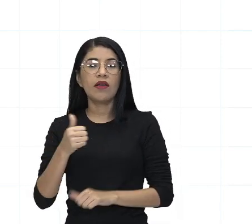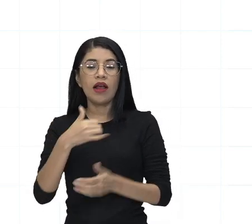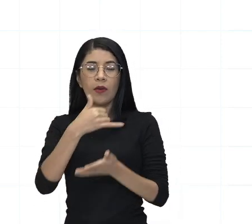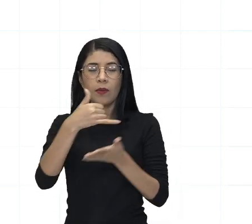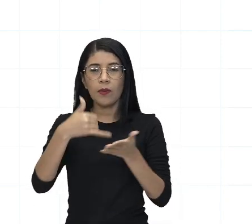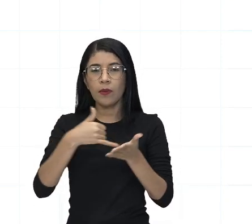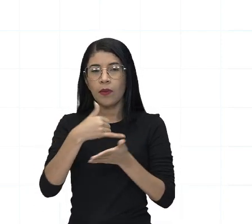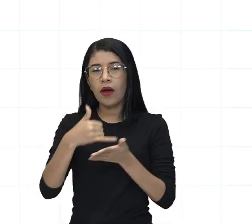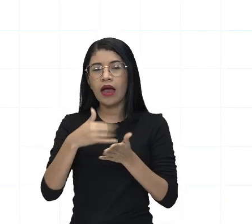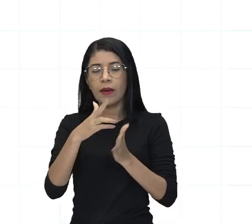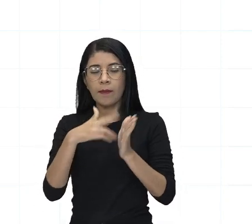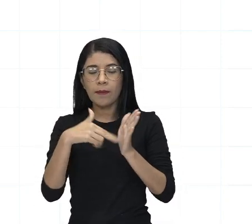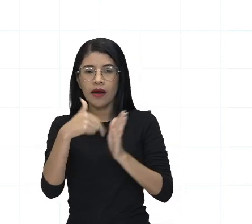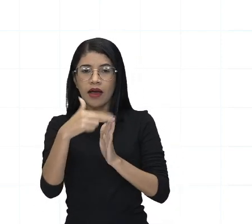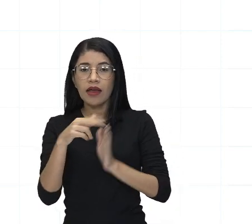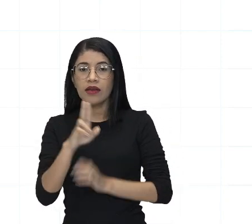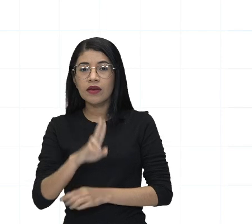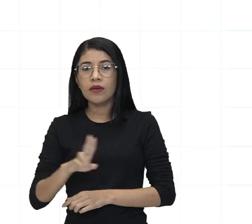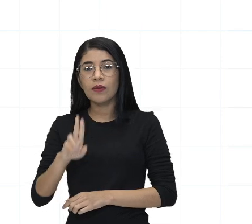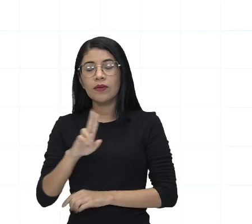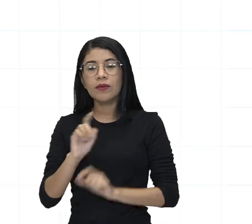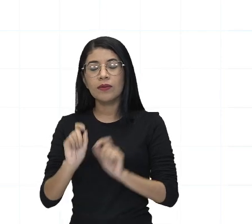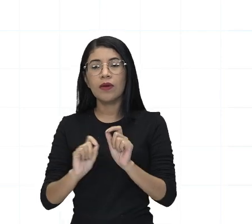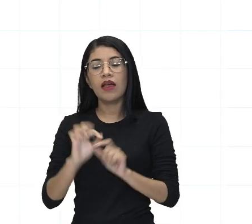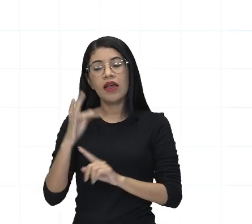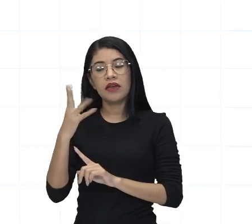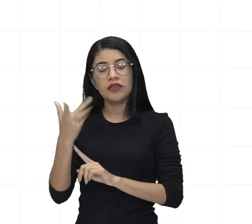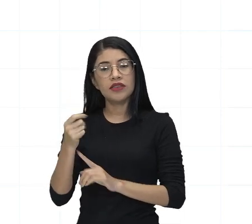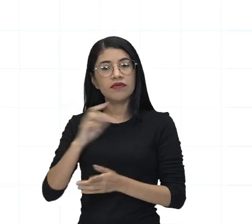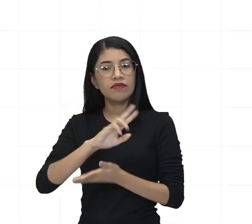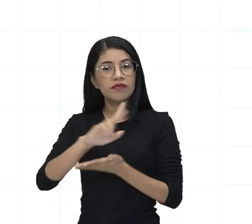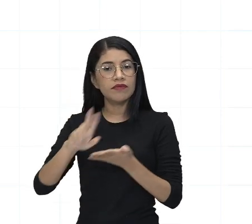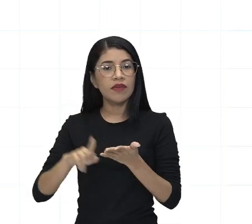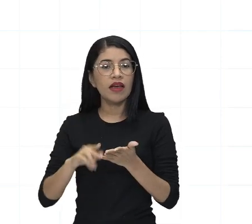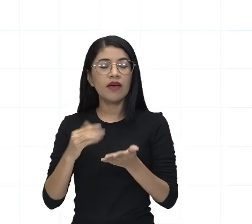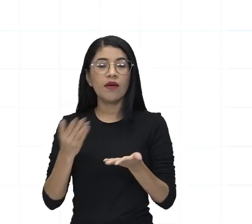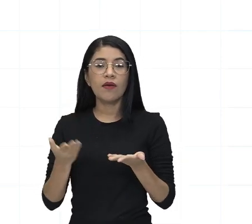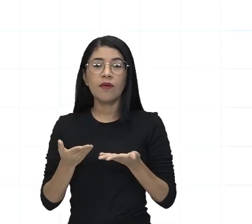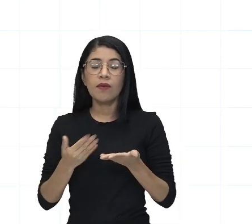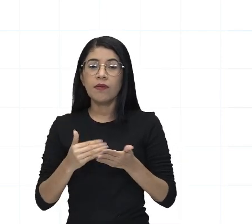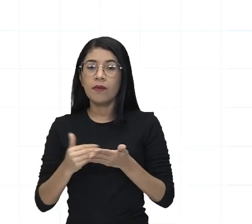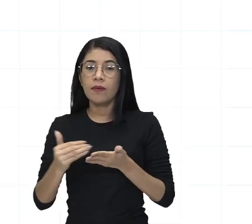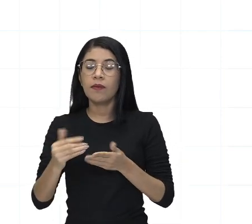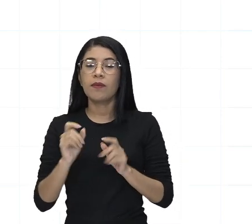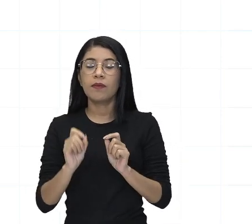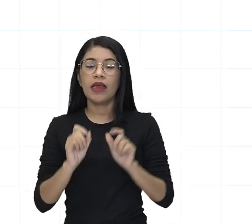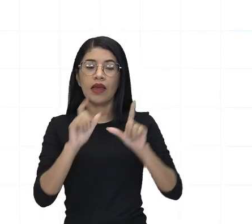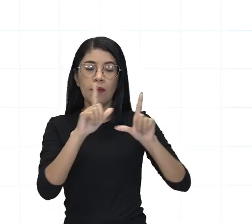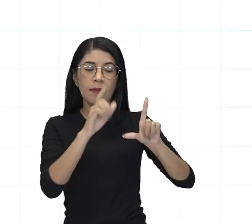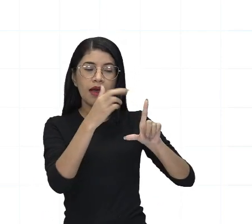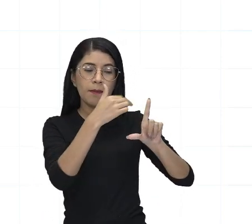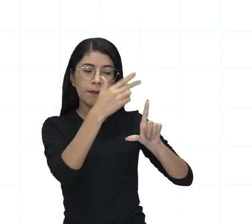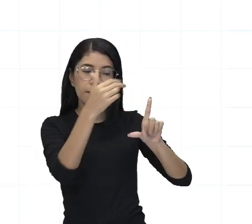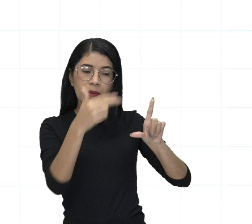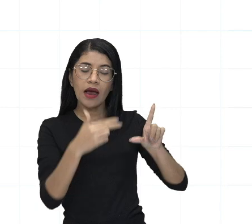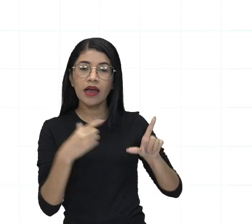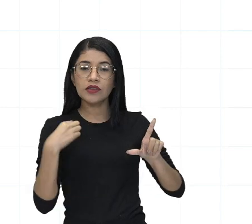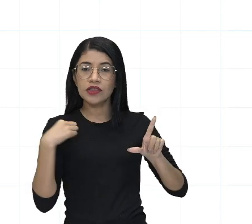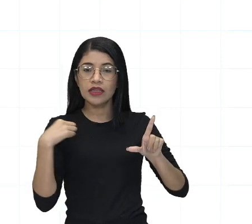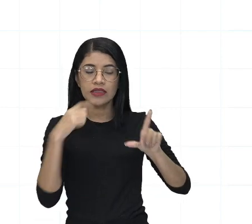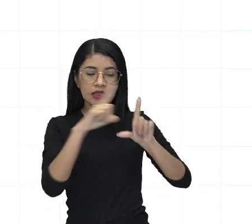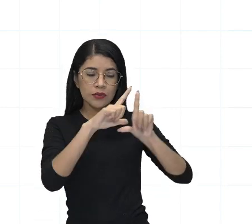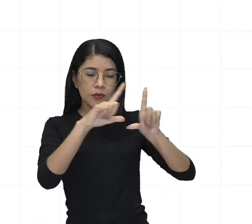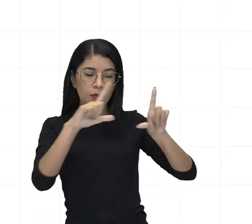que passaram a empregar o quadro composto por um pedaço de linho esticado